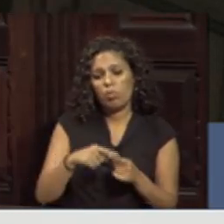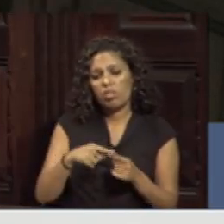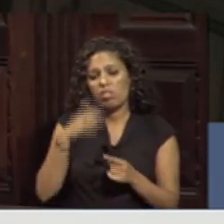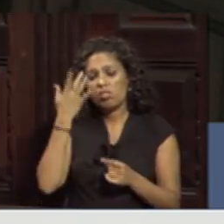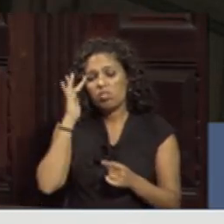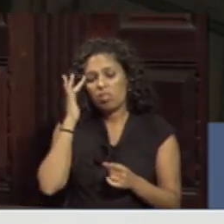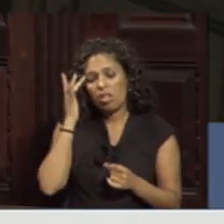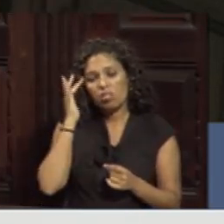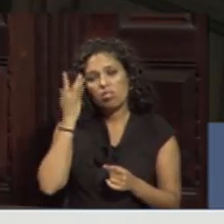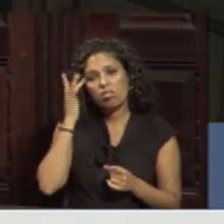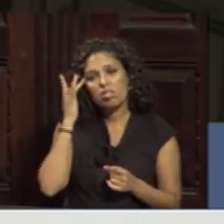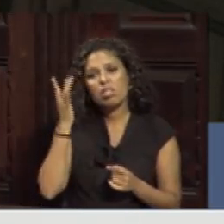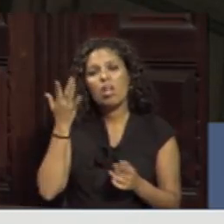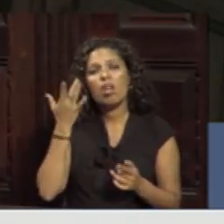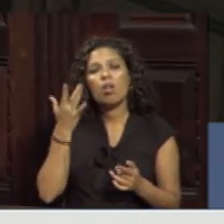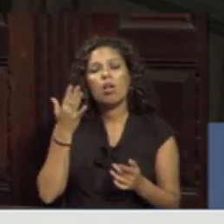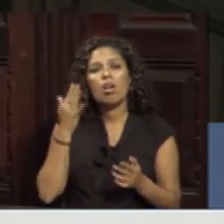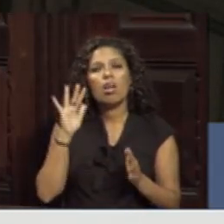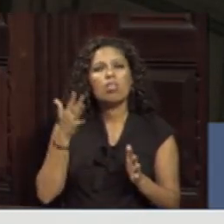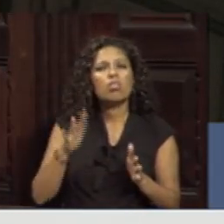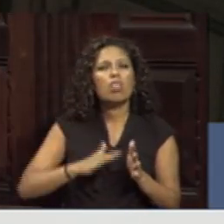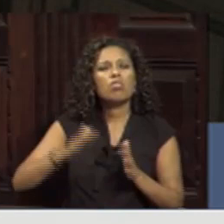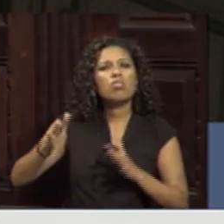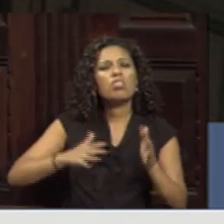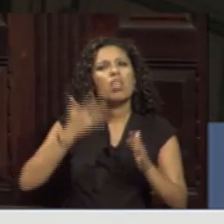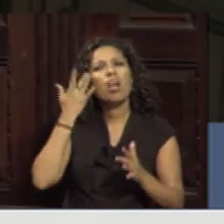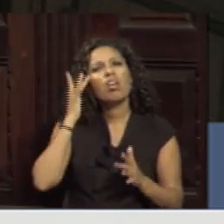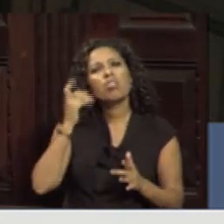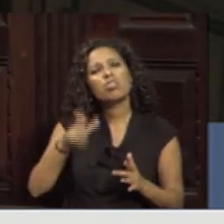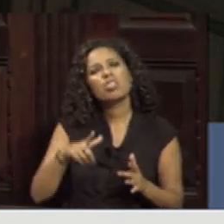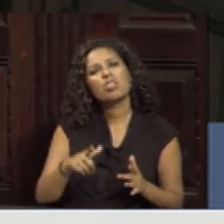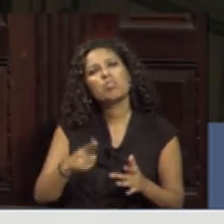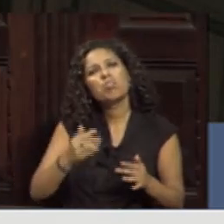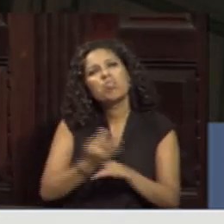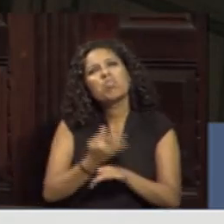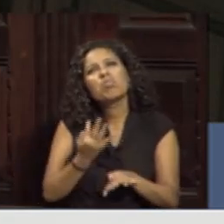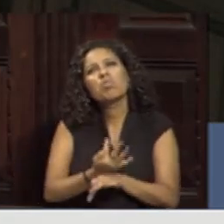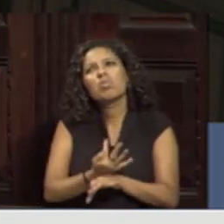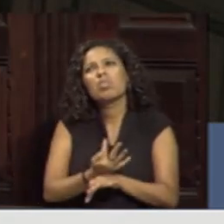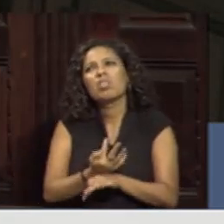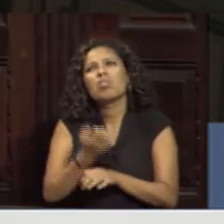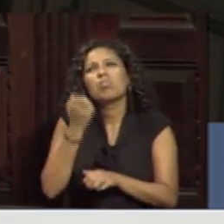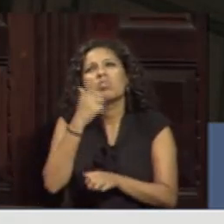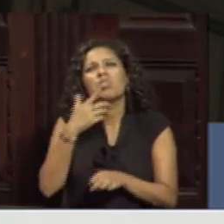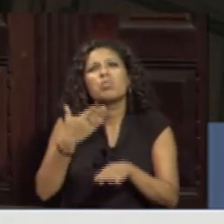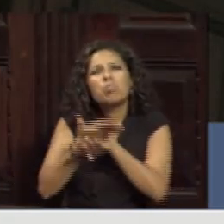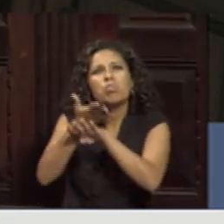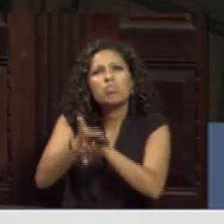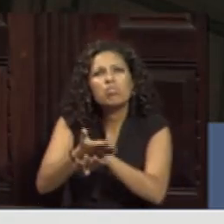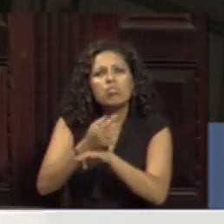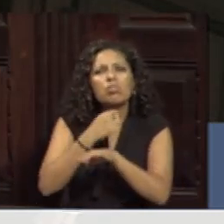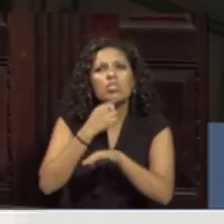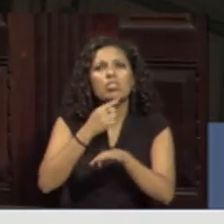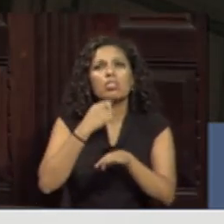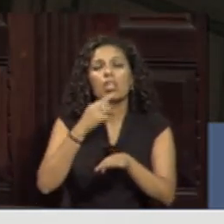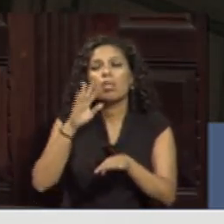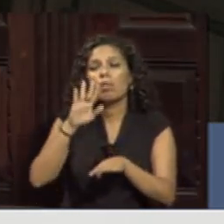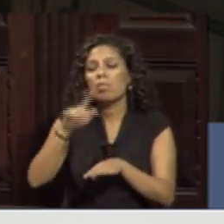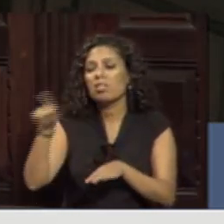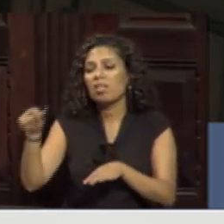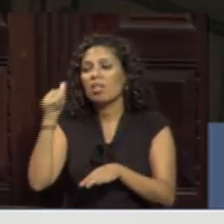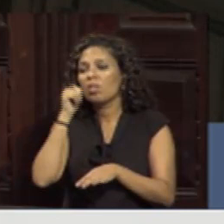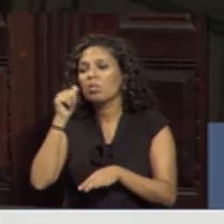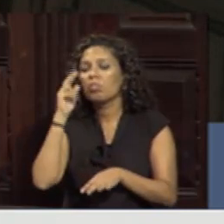intransponíveis, e a Marielle mostrou que não, conseguiu se formar, conseguiu estudar, conseguiu chamar